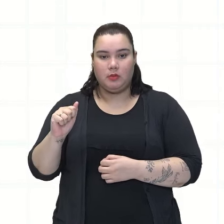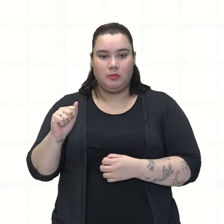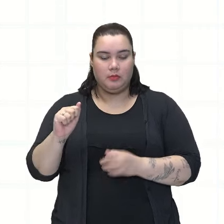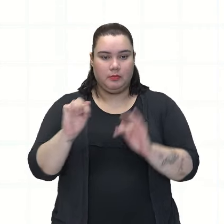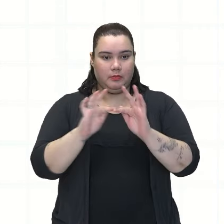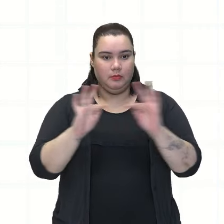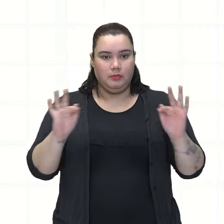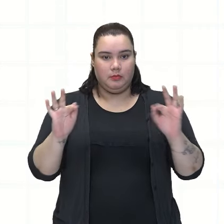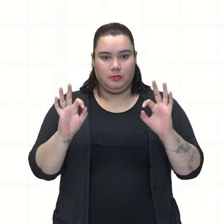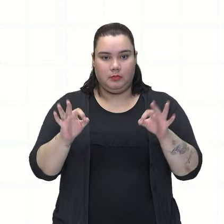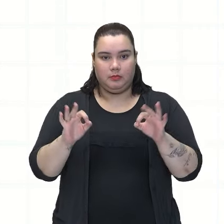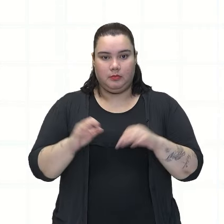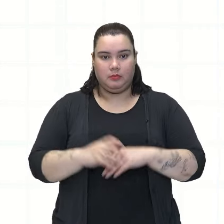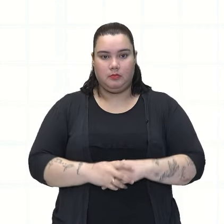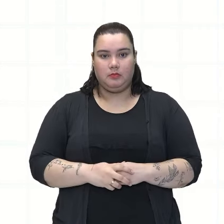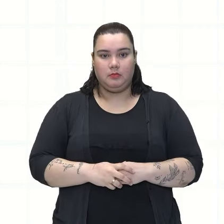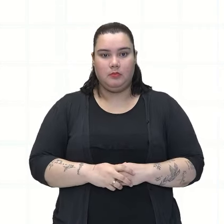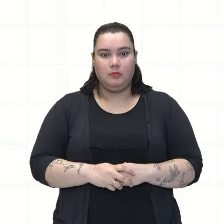aqui